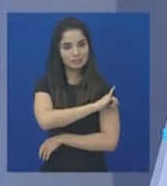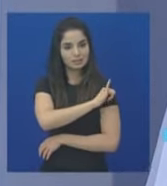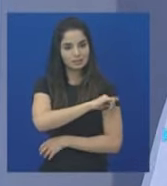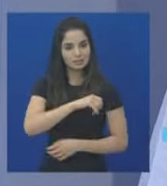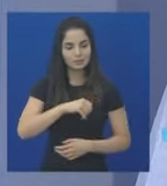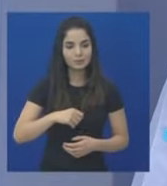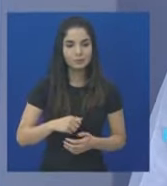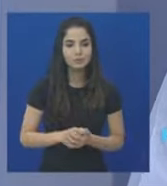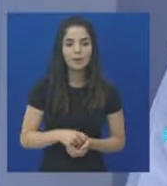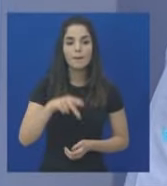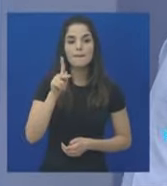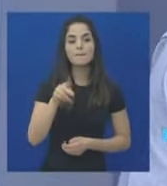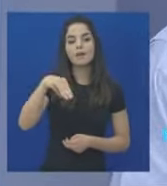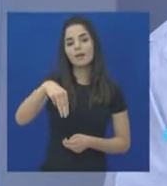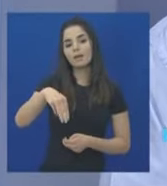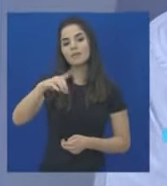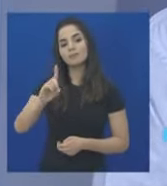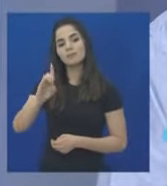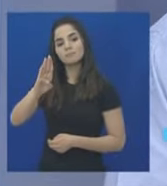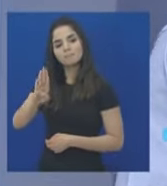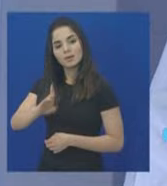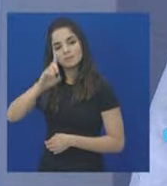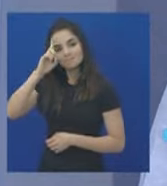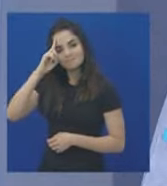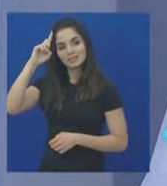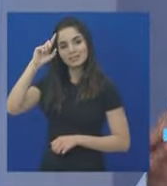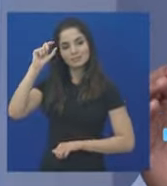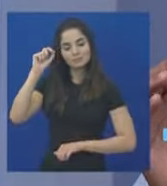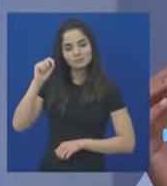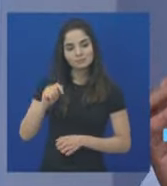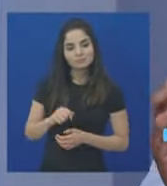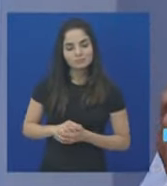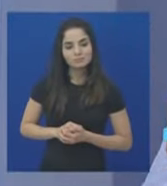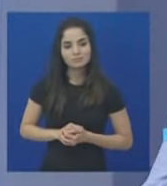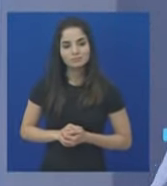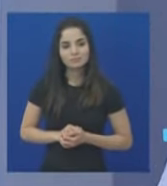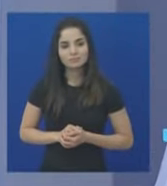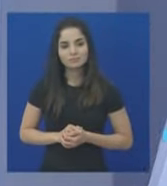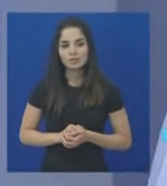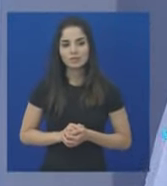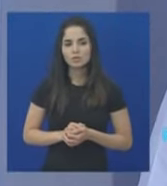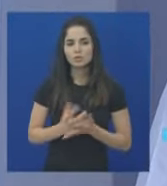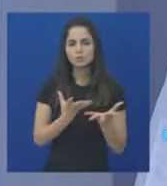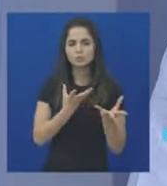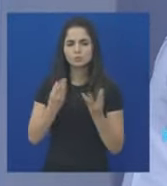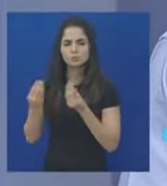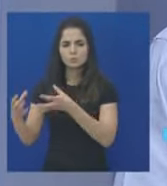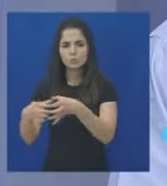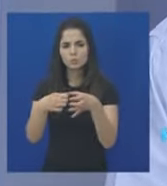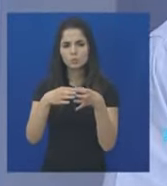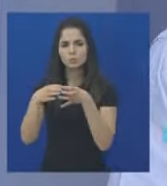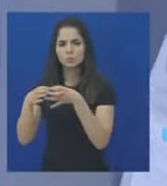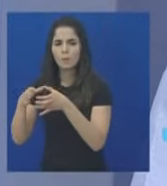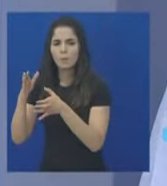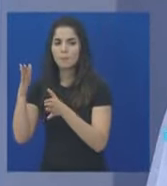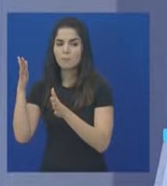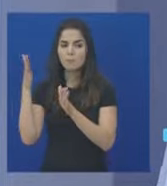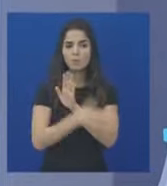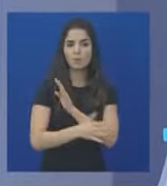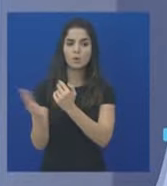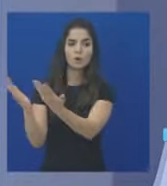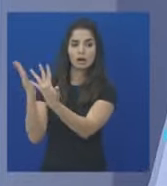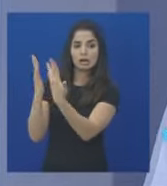do PMDB e fez com que várias facções migrassem para a cidade